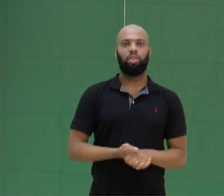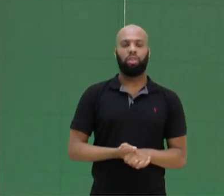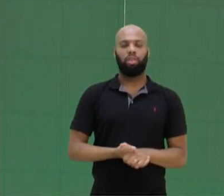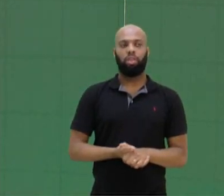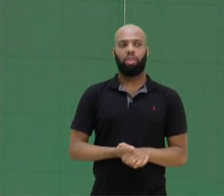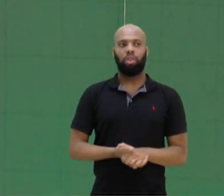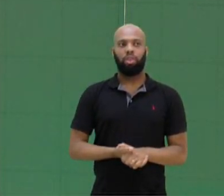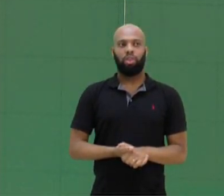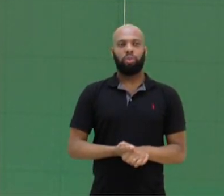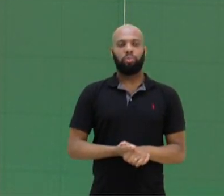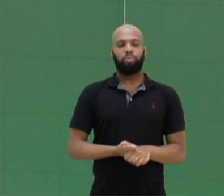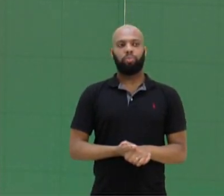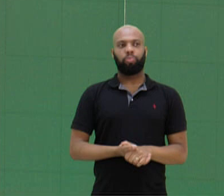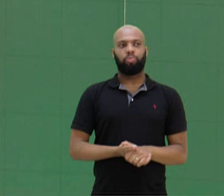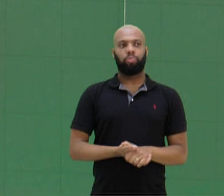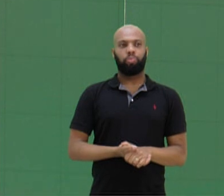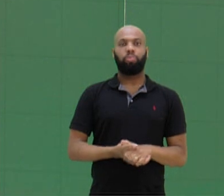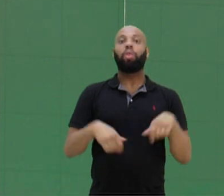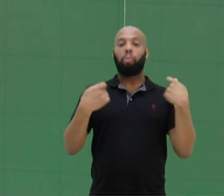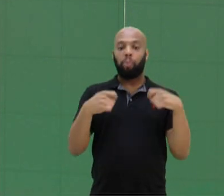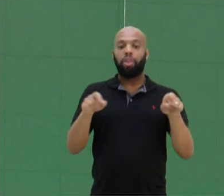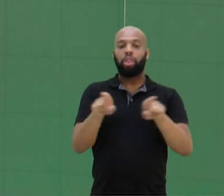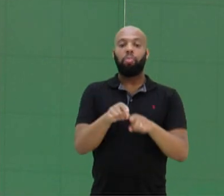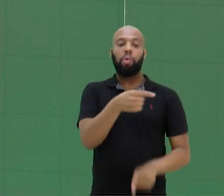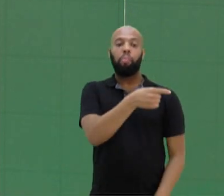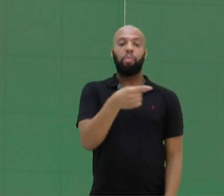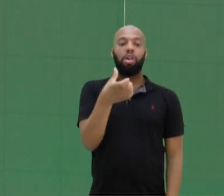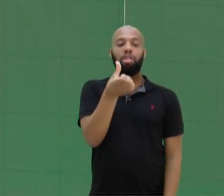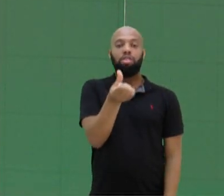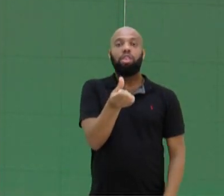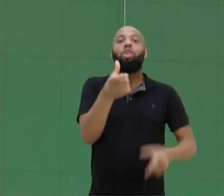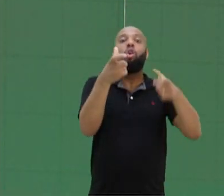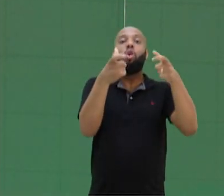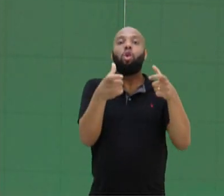2 e 3, então vamos marcar aqui 2